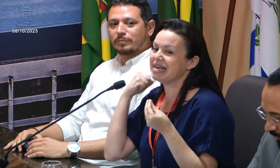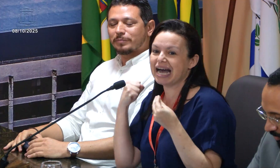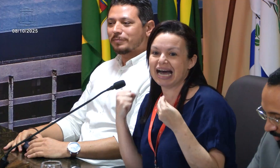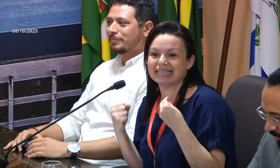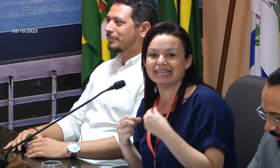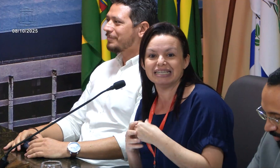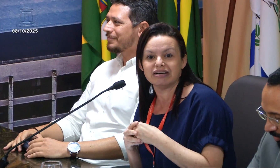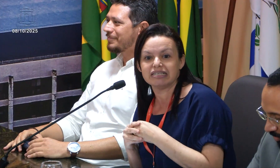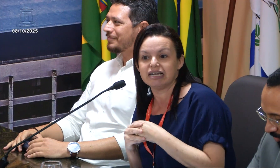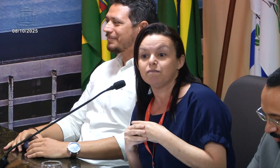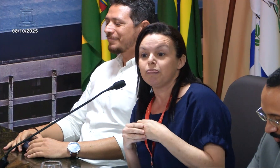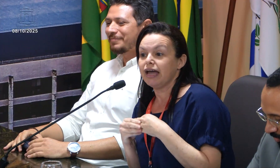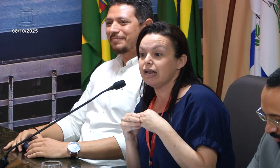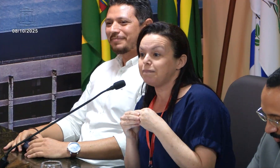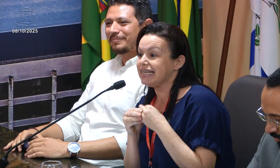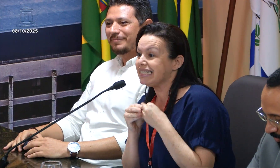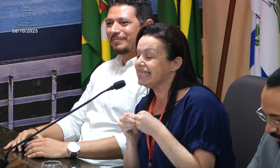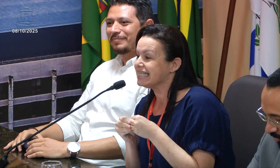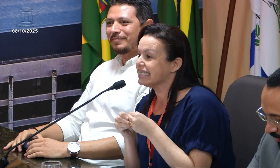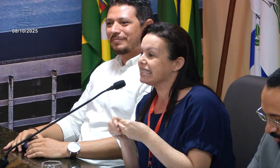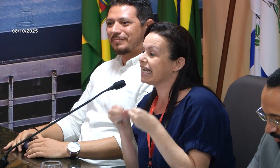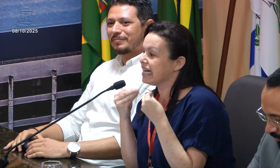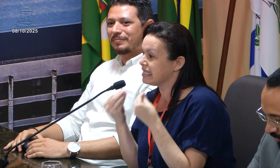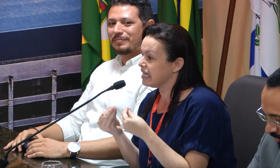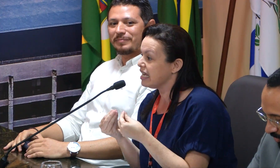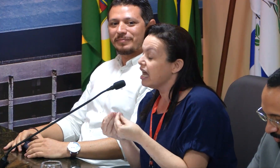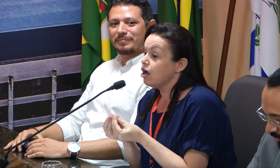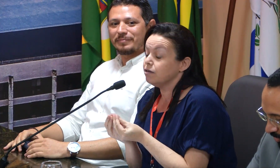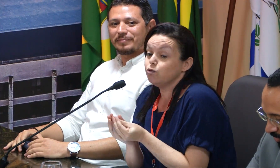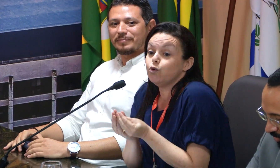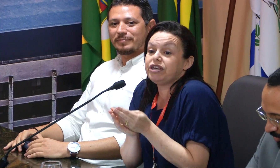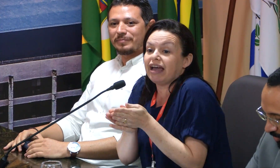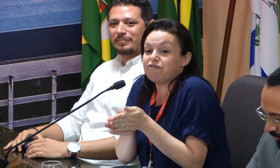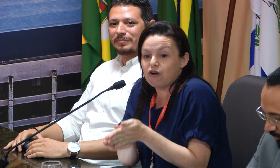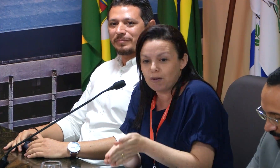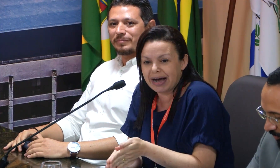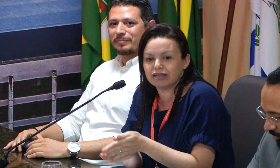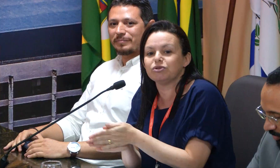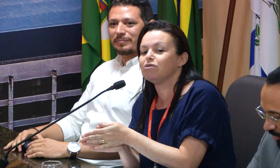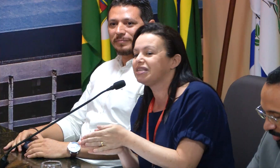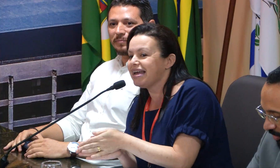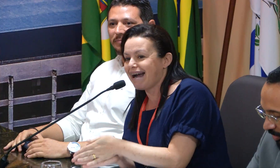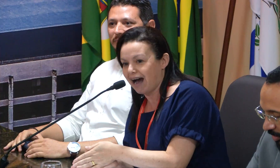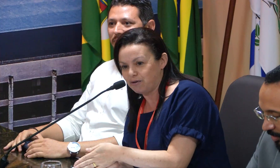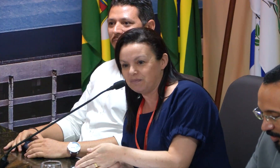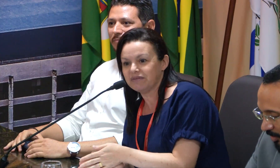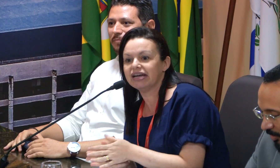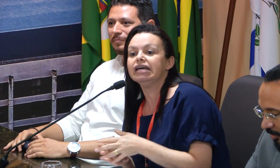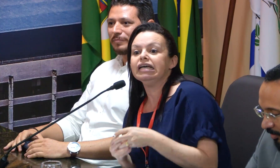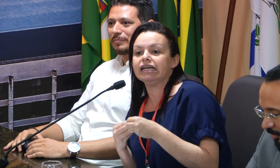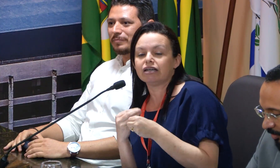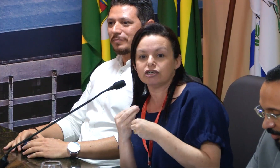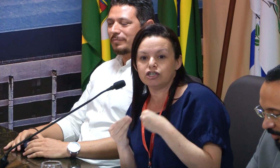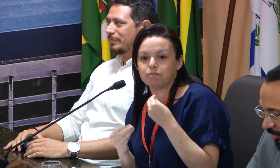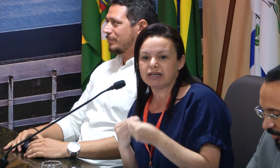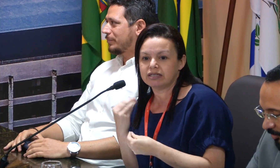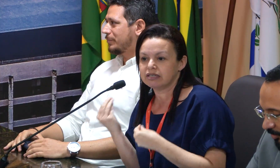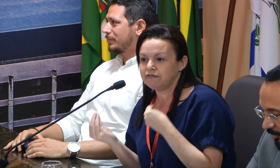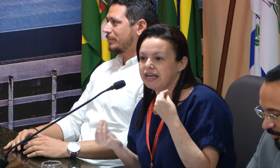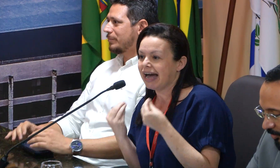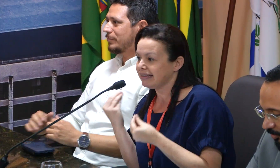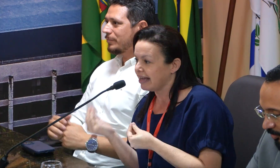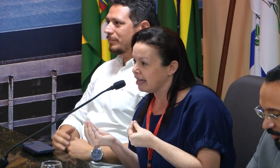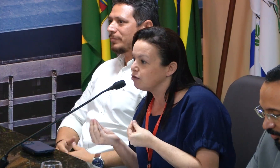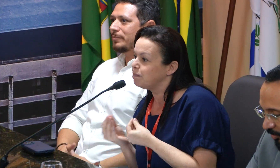precisa, obrigada. Então, assim, ela precisa trazer o que é informado não sai caro, né? Então, a gente